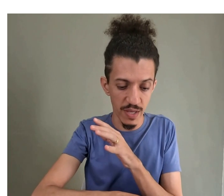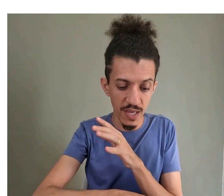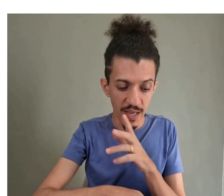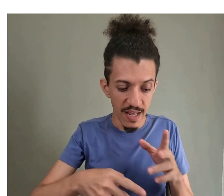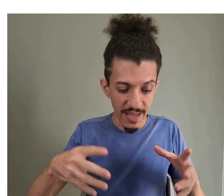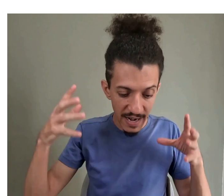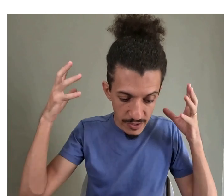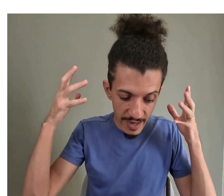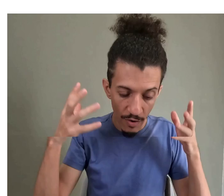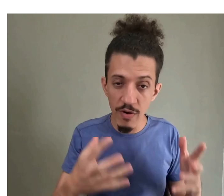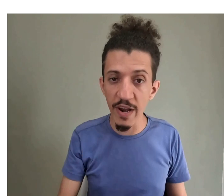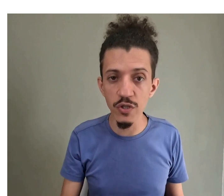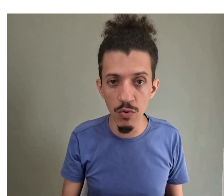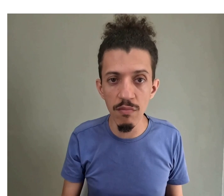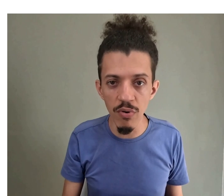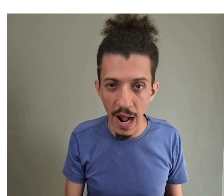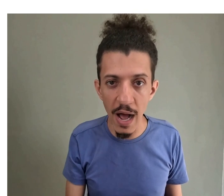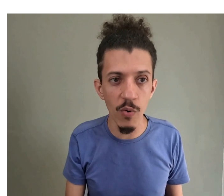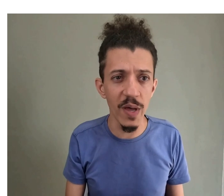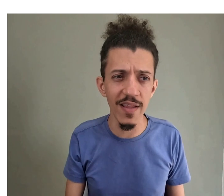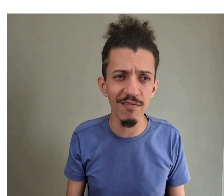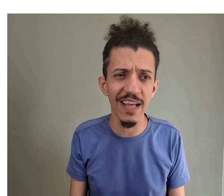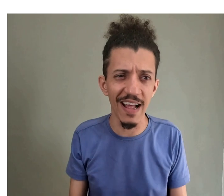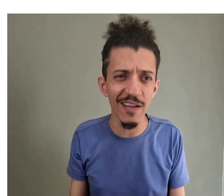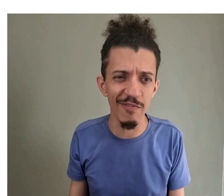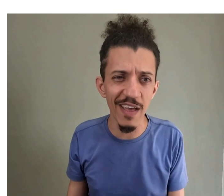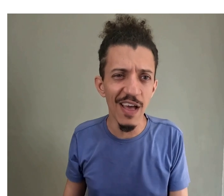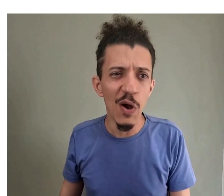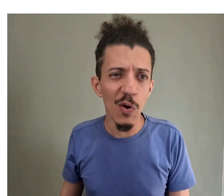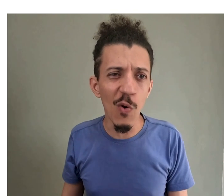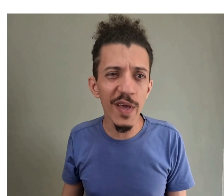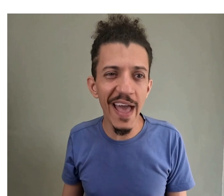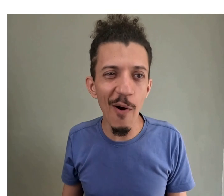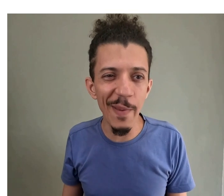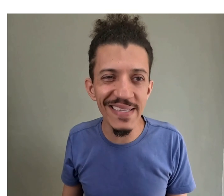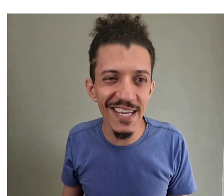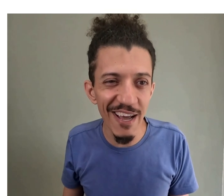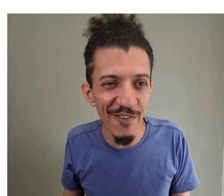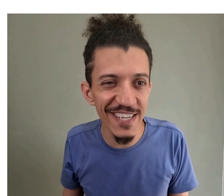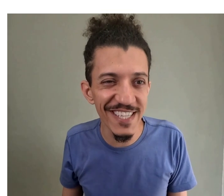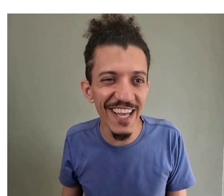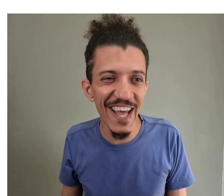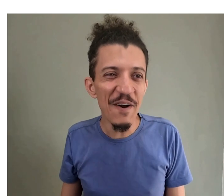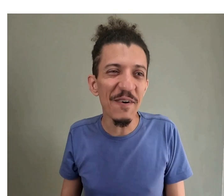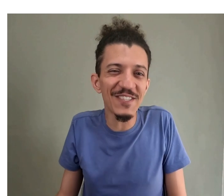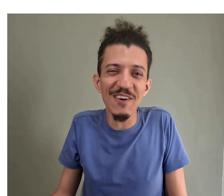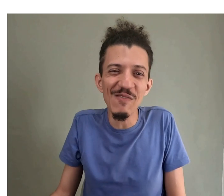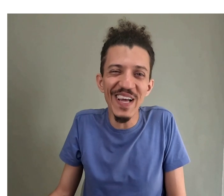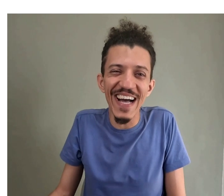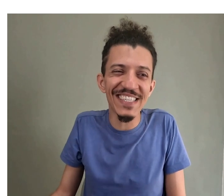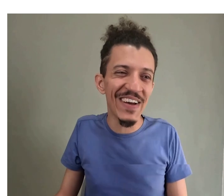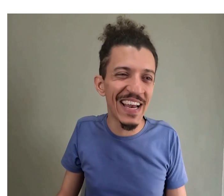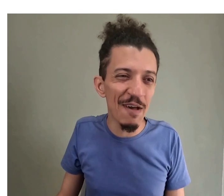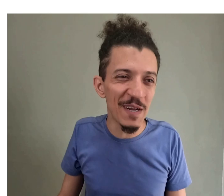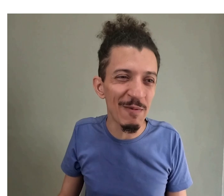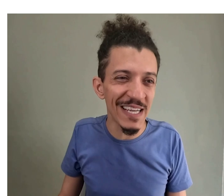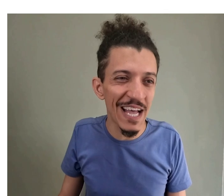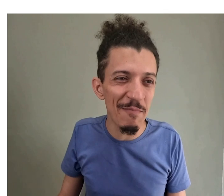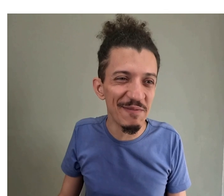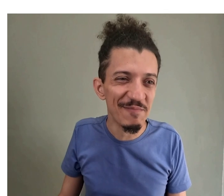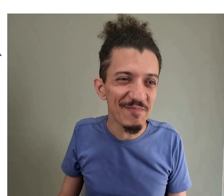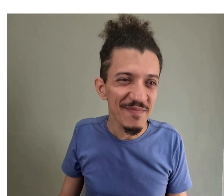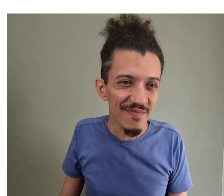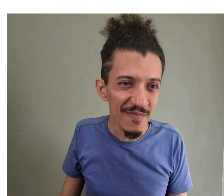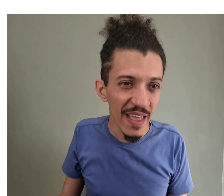profundo aqui está relacionado a um grande de um buraco e não tem nada a ver com o que realmente você quer fazer com a sua comunicação em Libras,